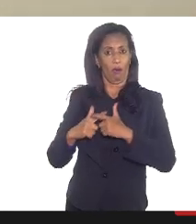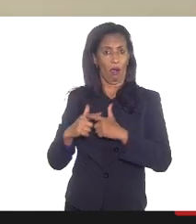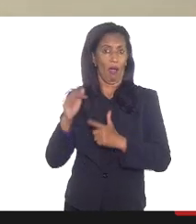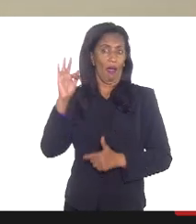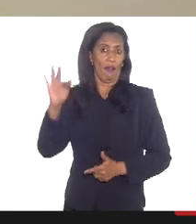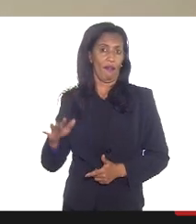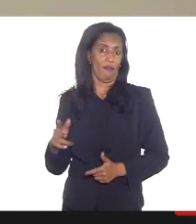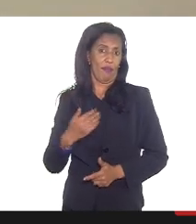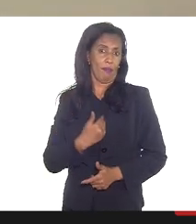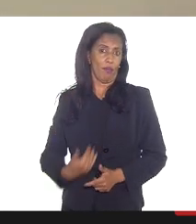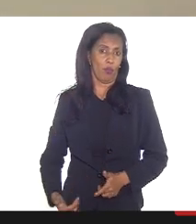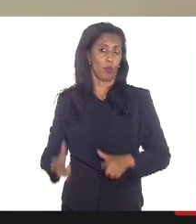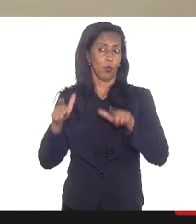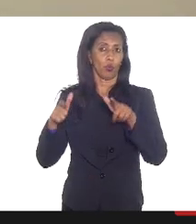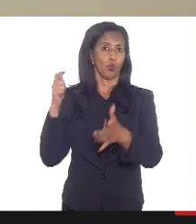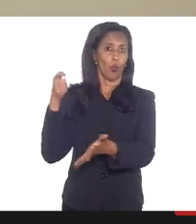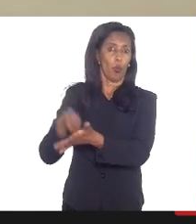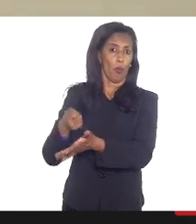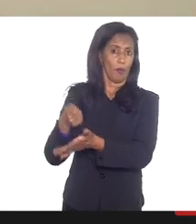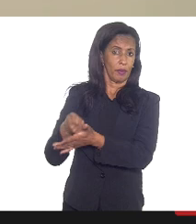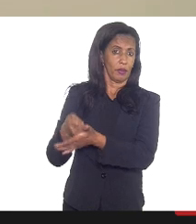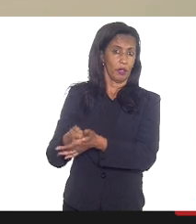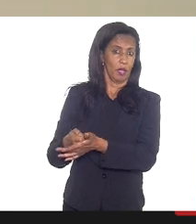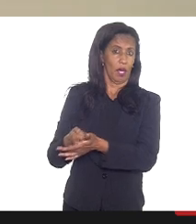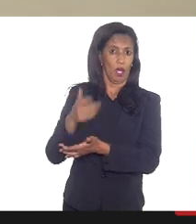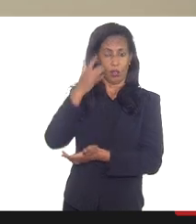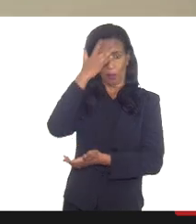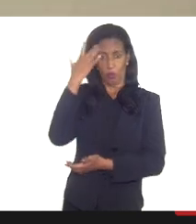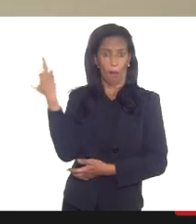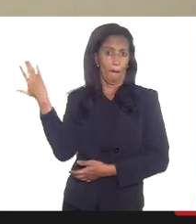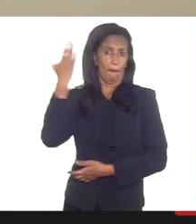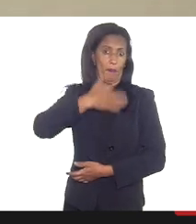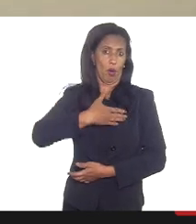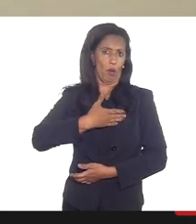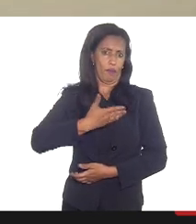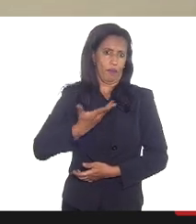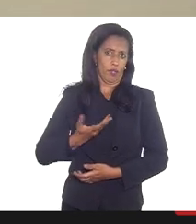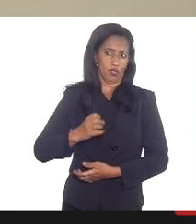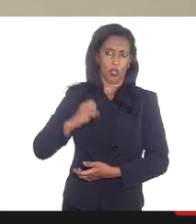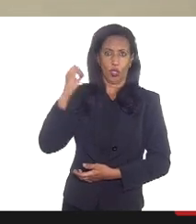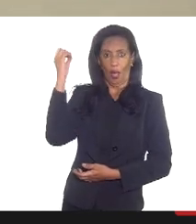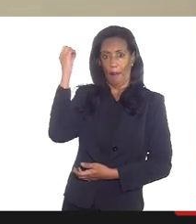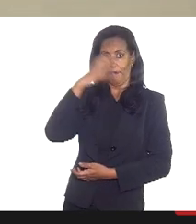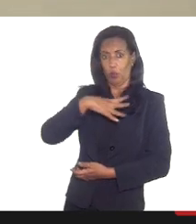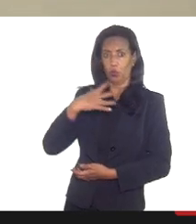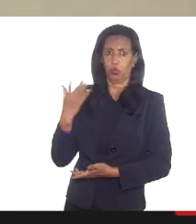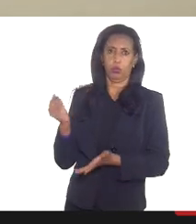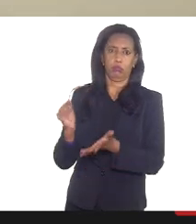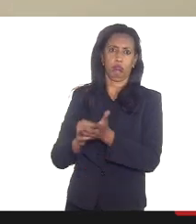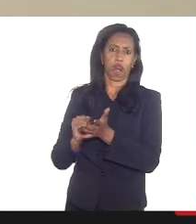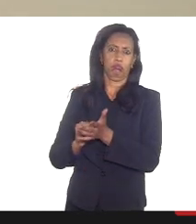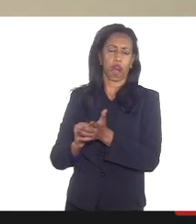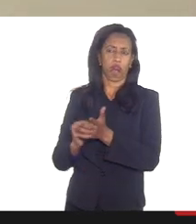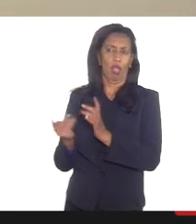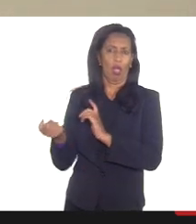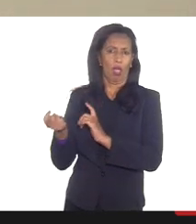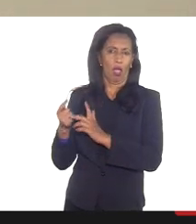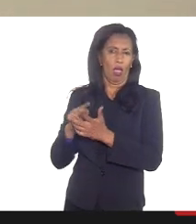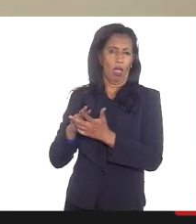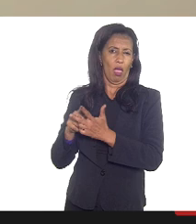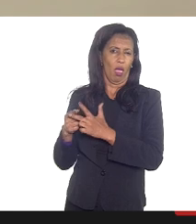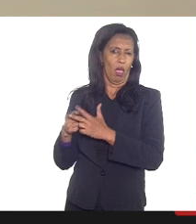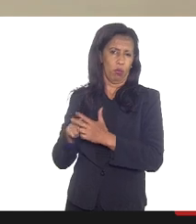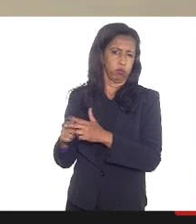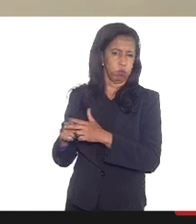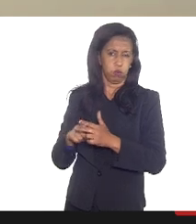pública, onde fica obrigado o cidadão a produzir prova de abusos e irregularidades. Então, é sempre bom a gente